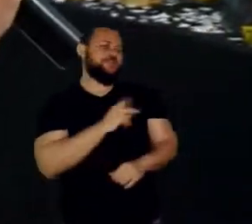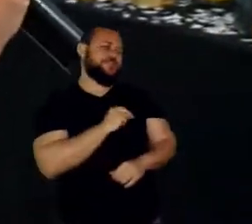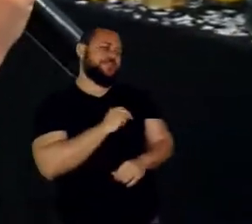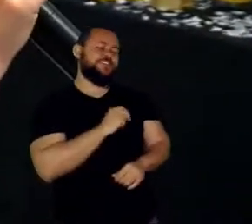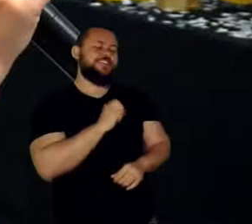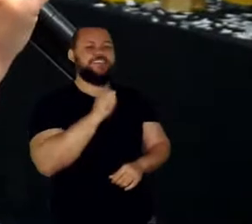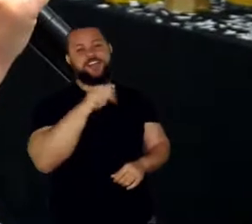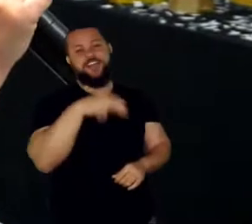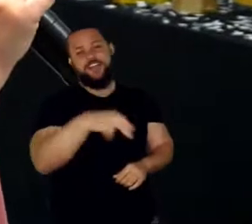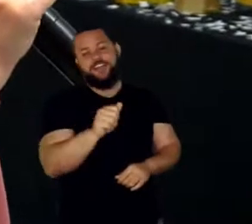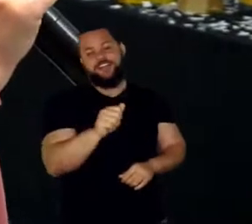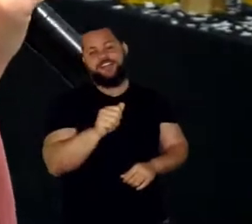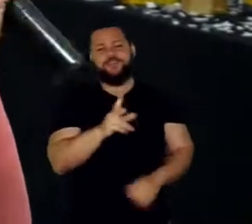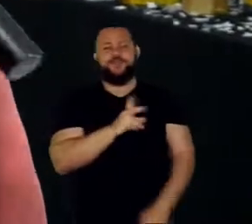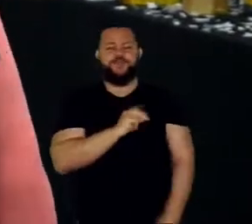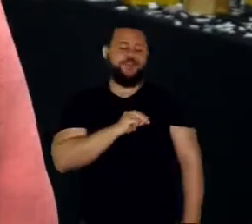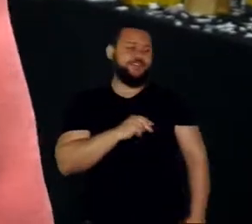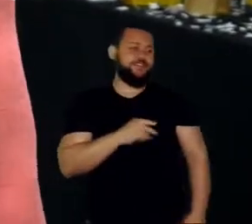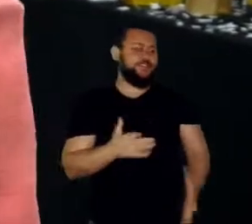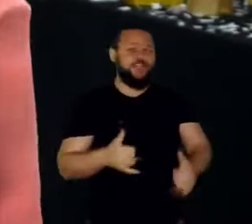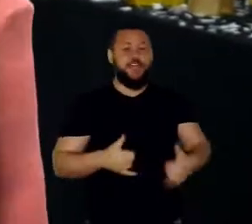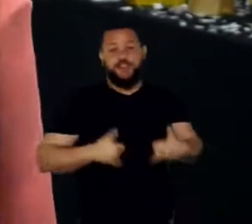sempre trocando elogios.